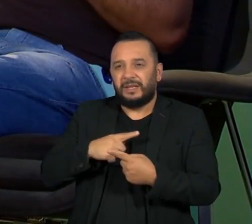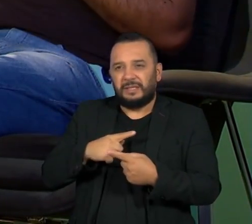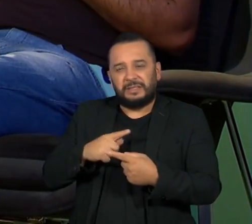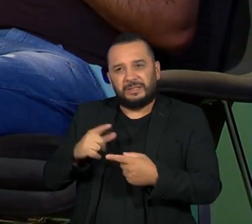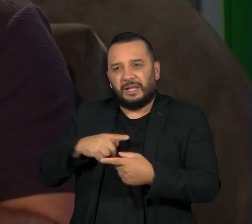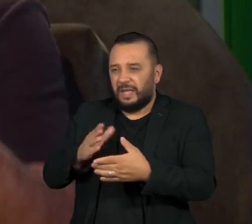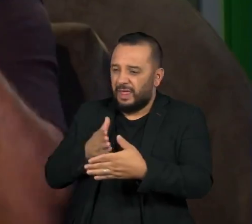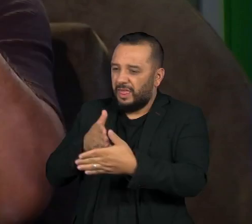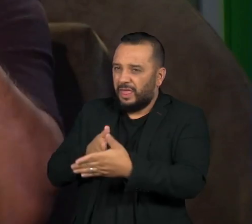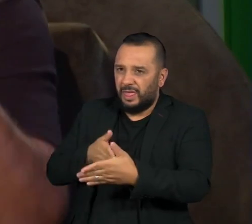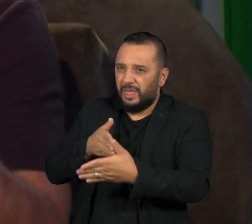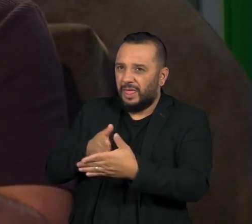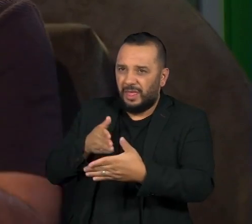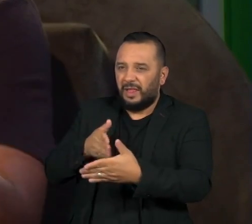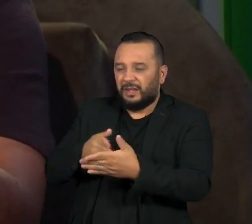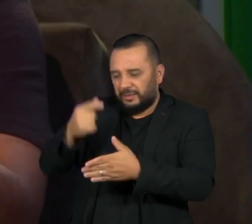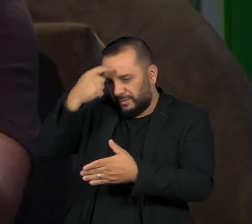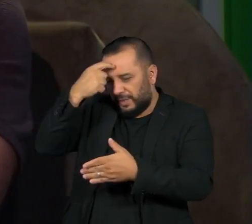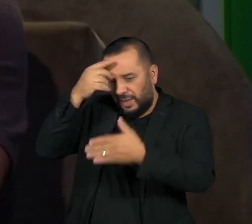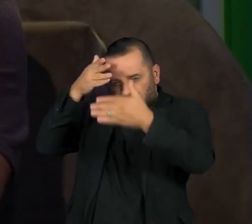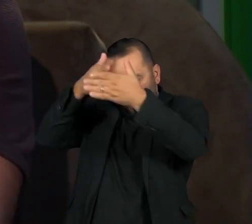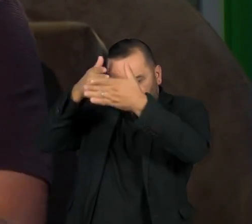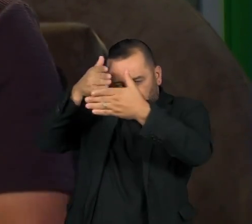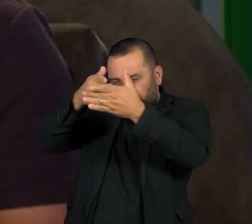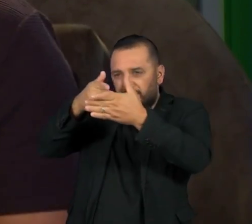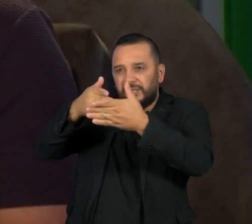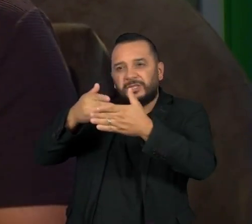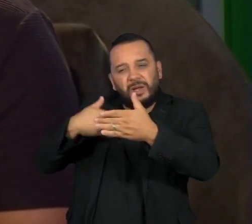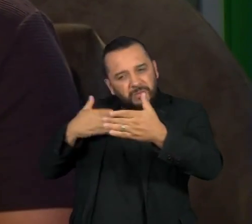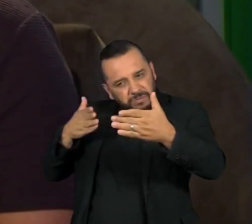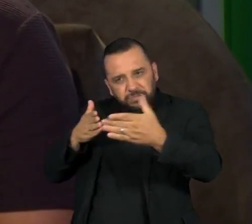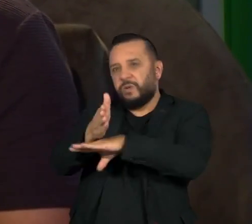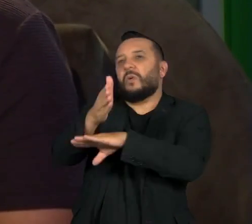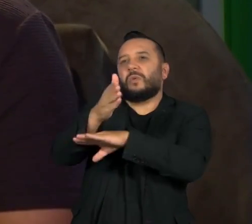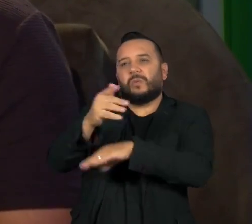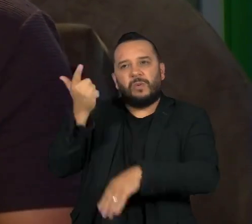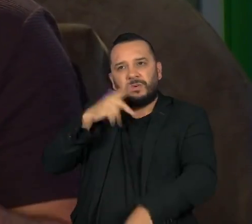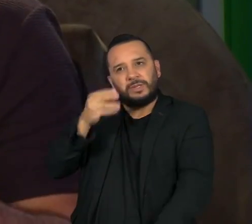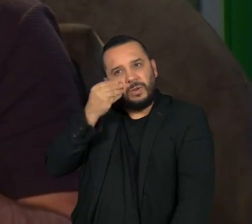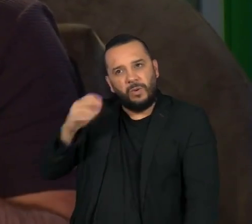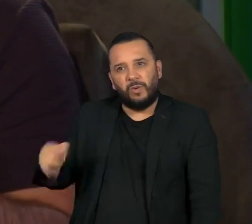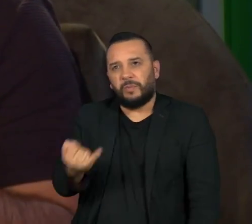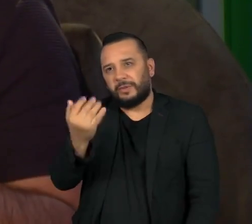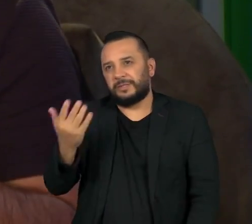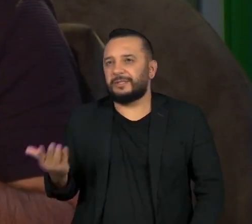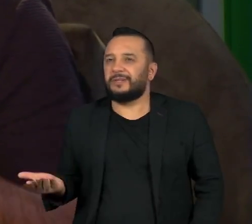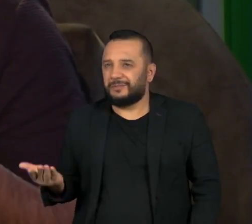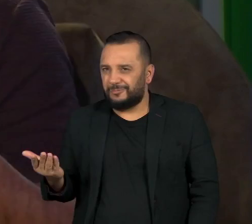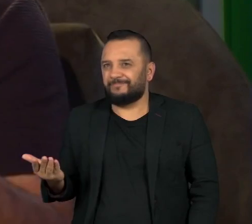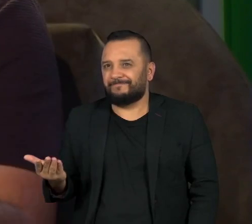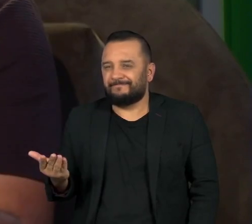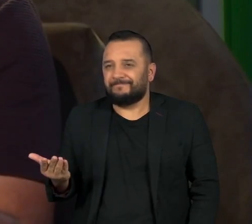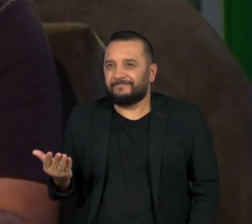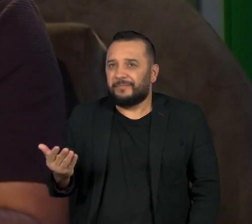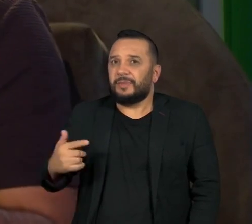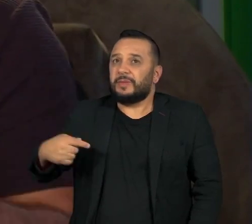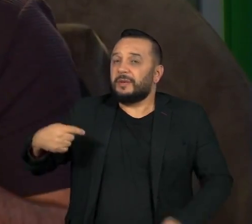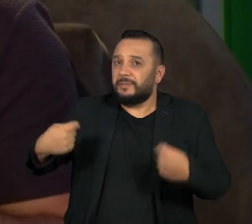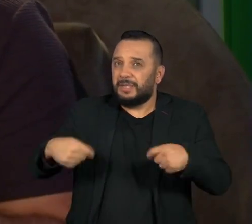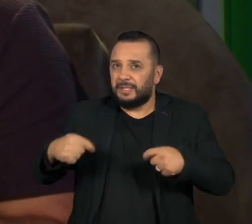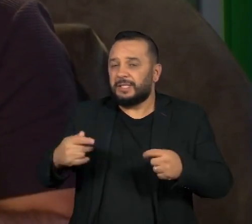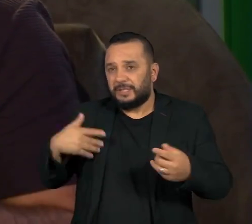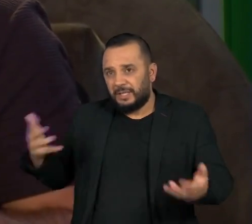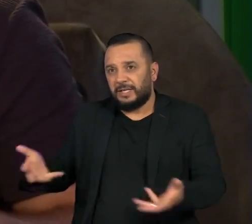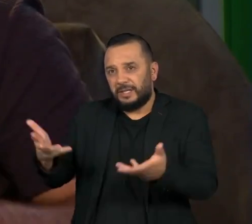fragilidade interna, mental, espiritual, intelectual, e foi lhe dada uma oportunidade. Eu acho que a gente precisa fortalecer isso,